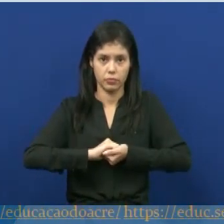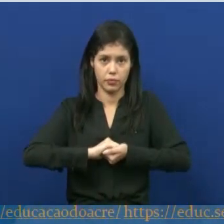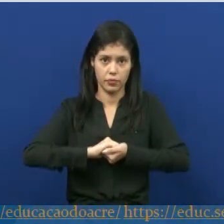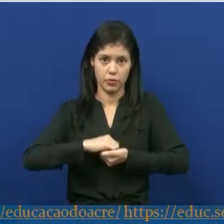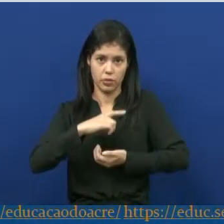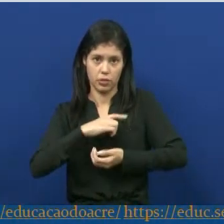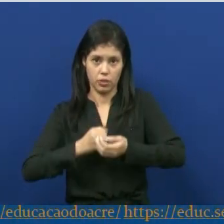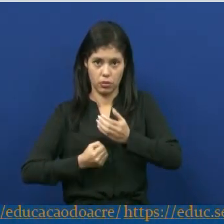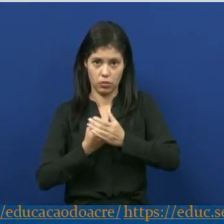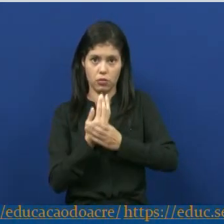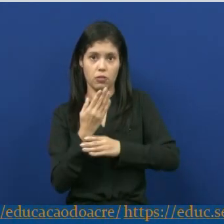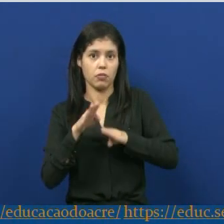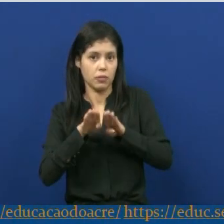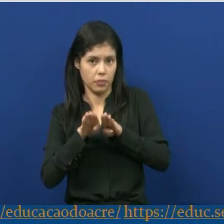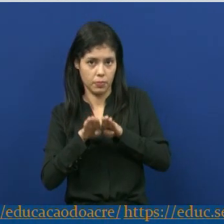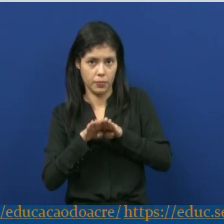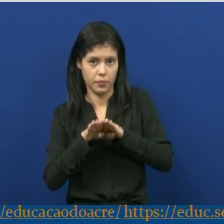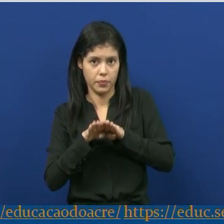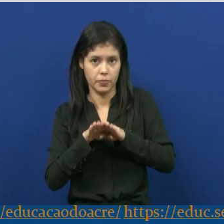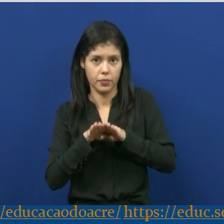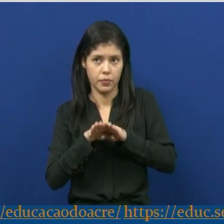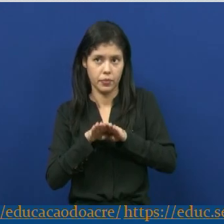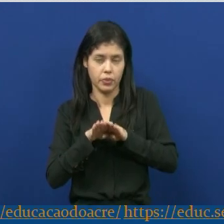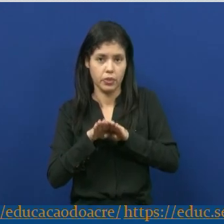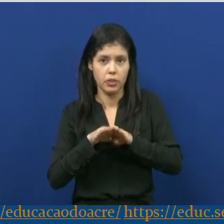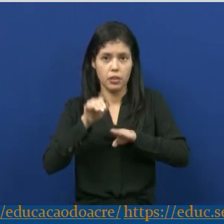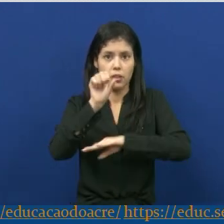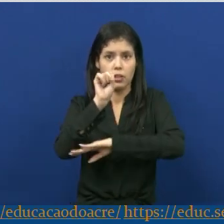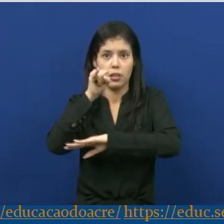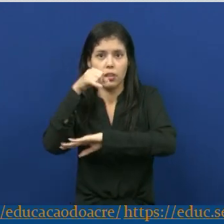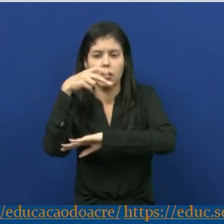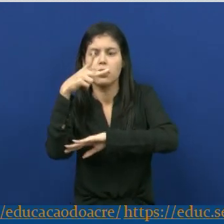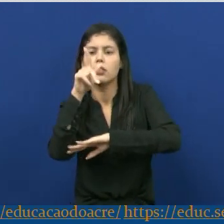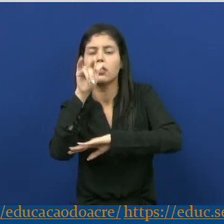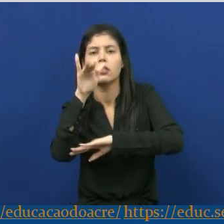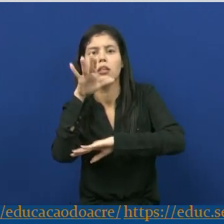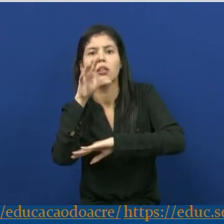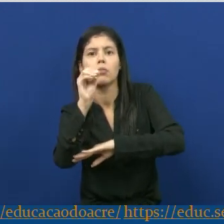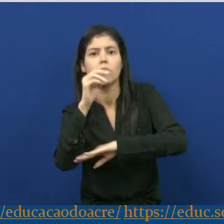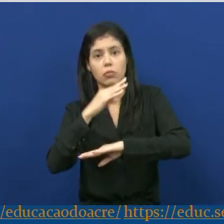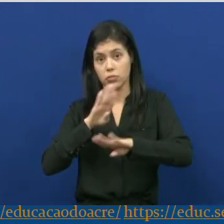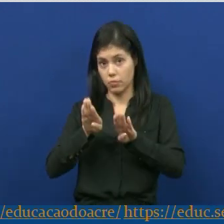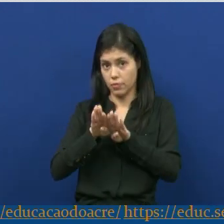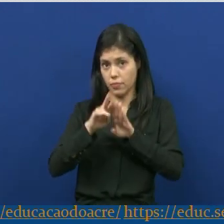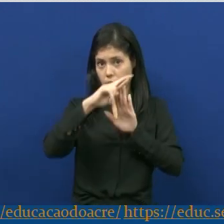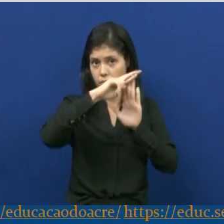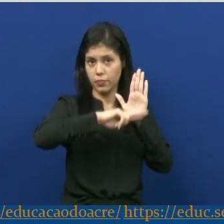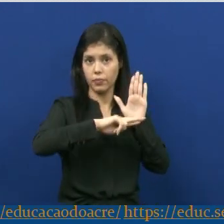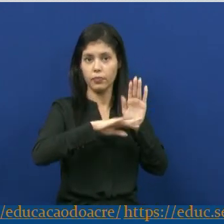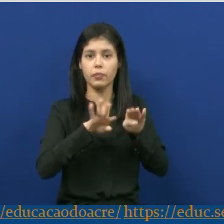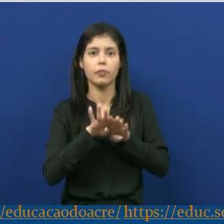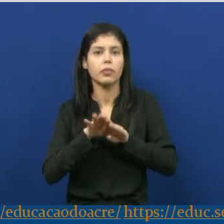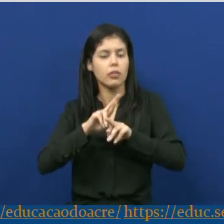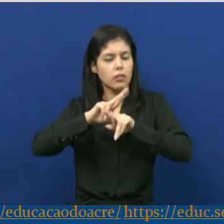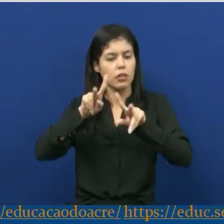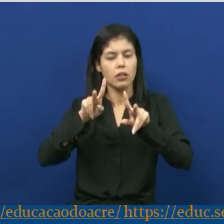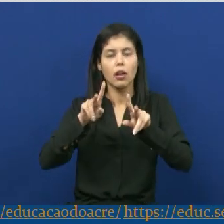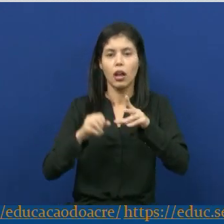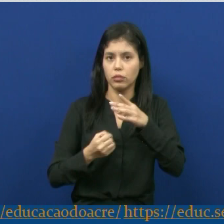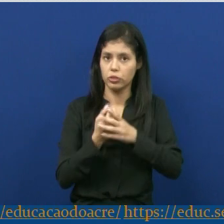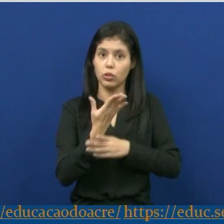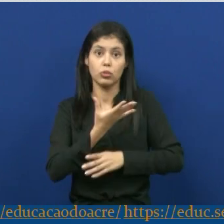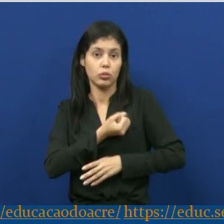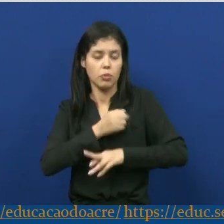e foram criado então símbolos e regras originando assim o diferença